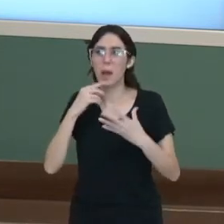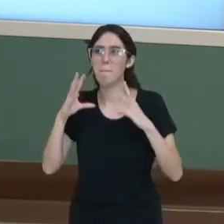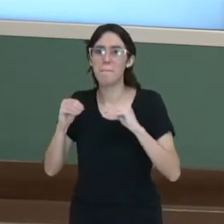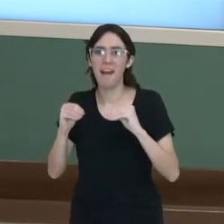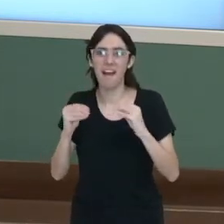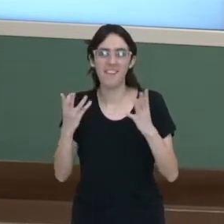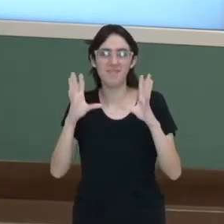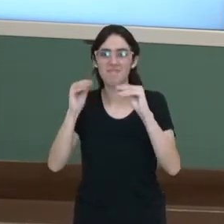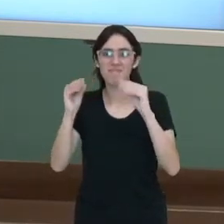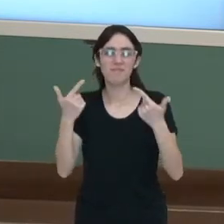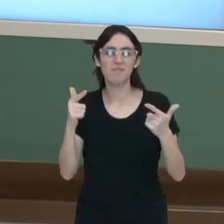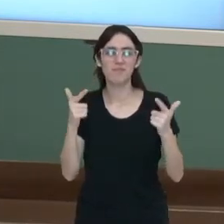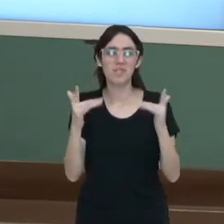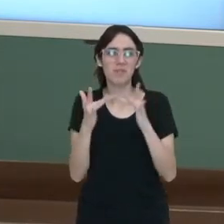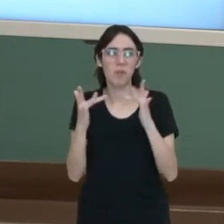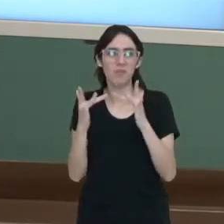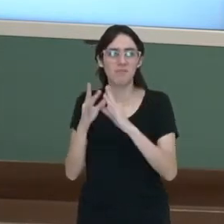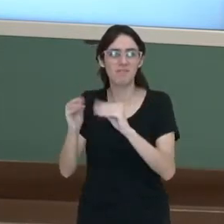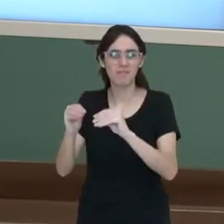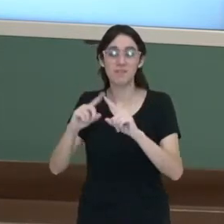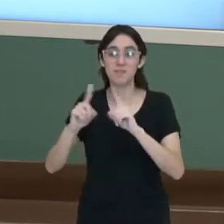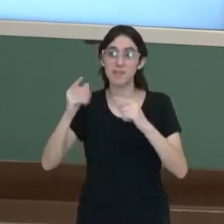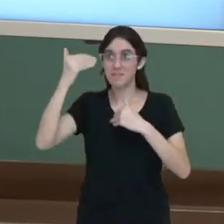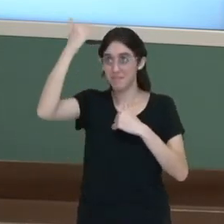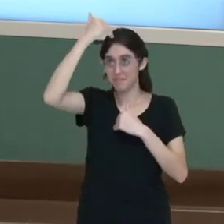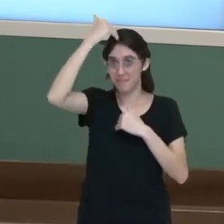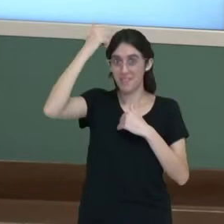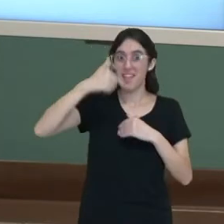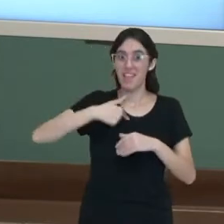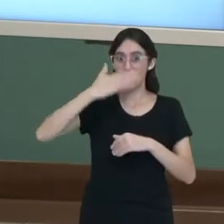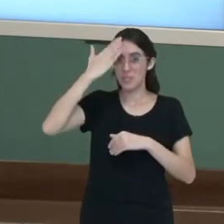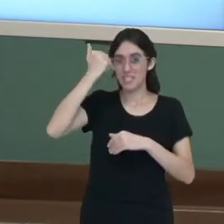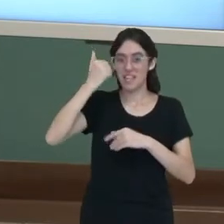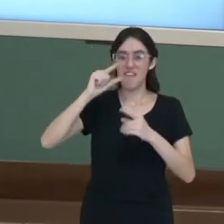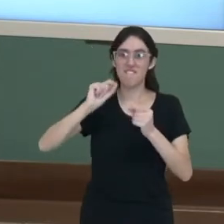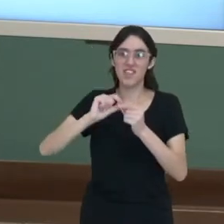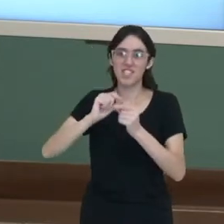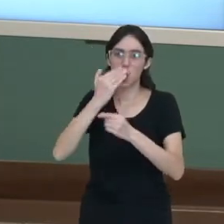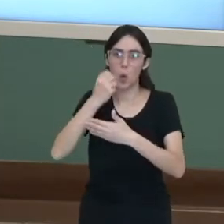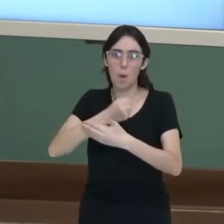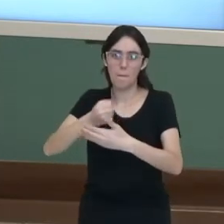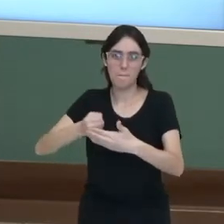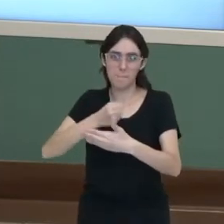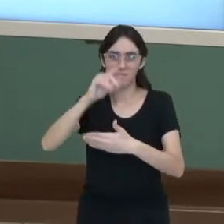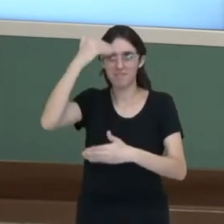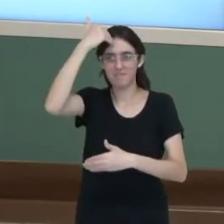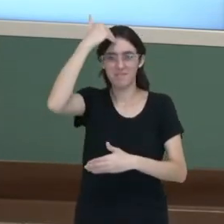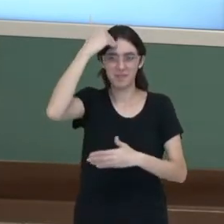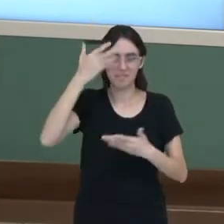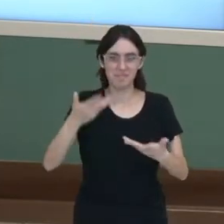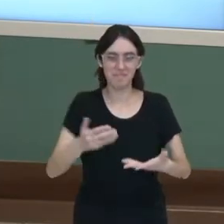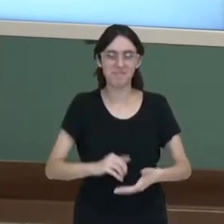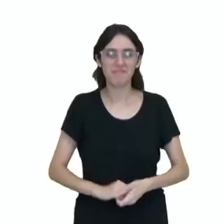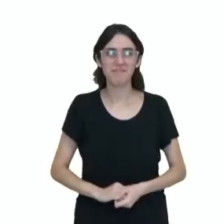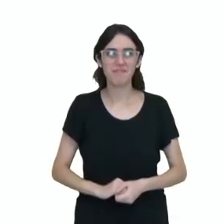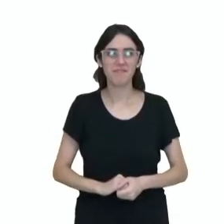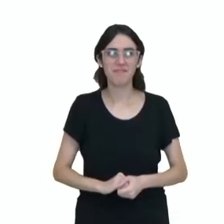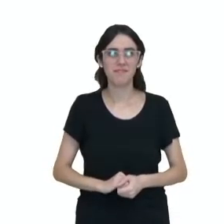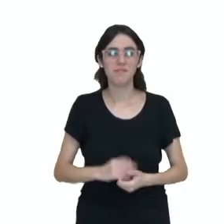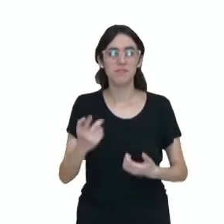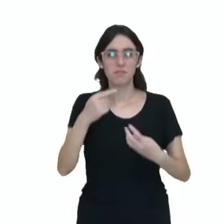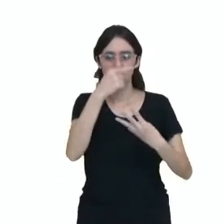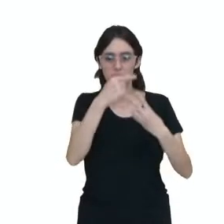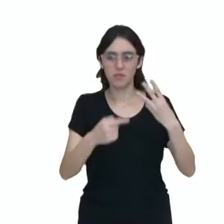mas o saber fazer, né, que está com os povos, é algo imaterial. Povos germânicos, bizantinos